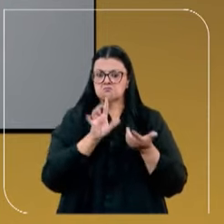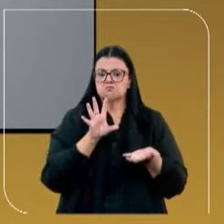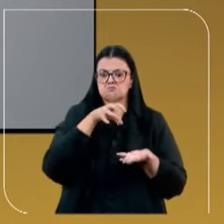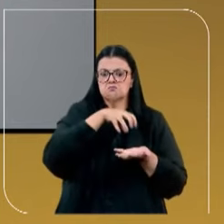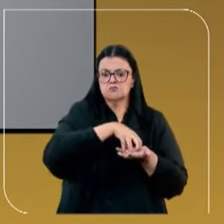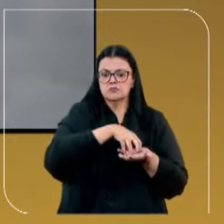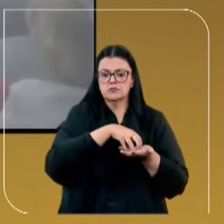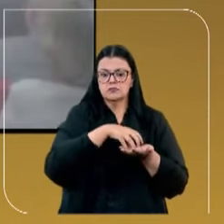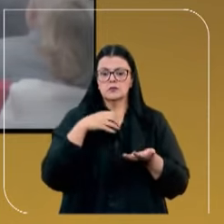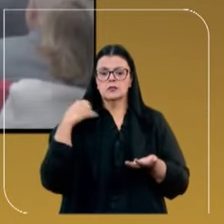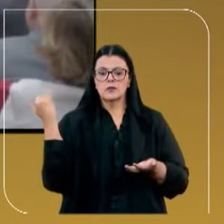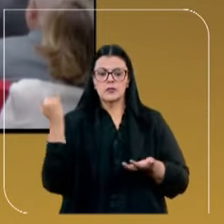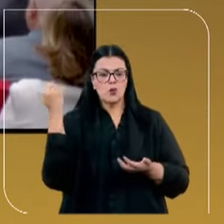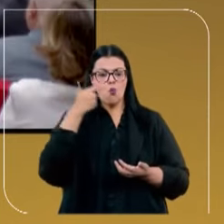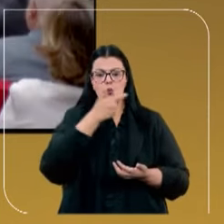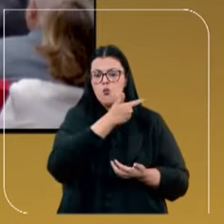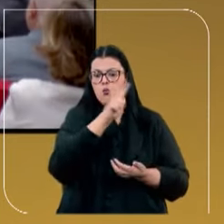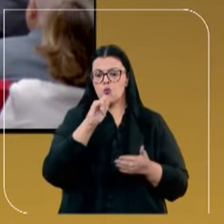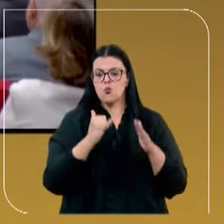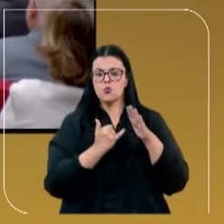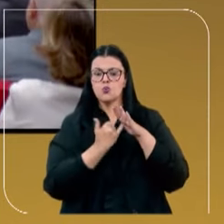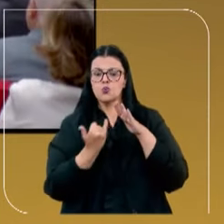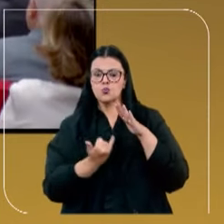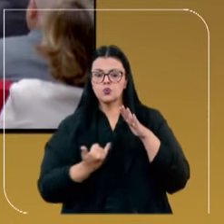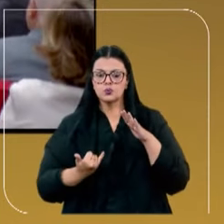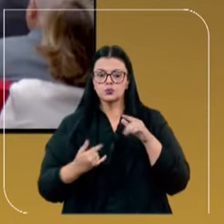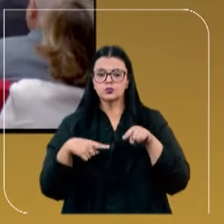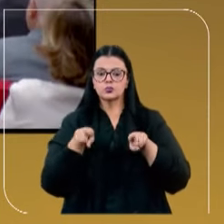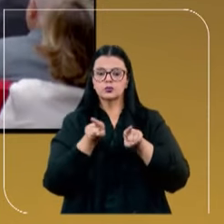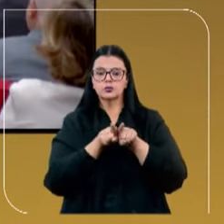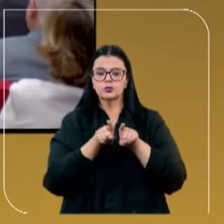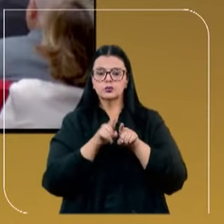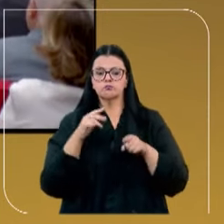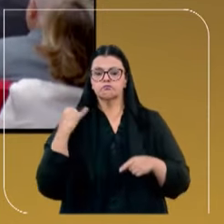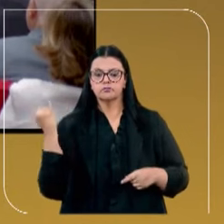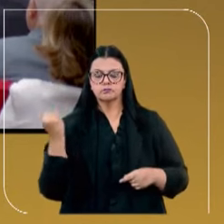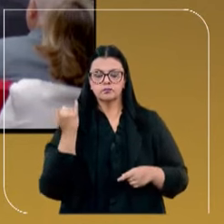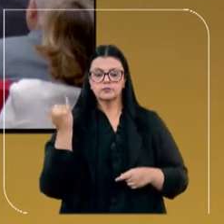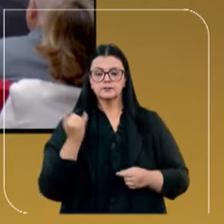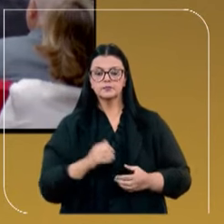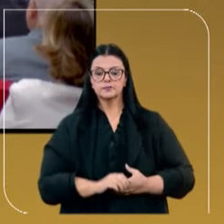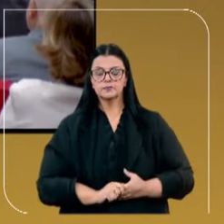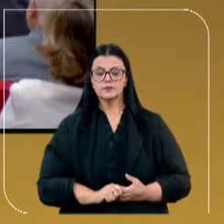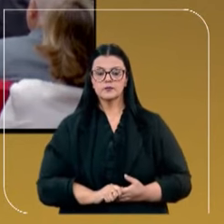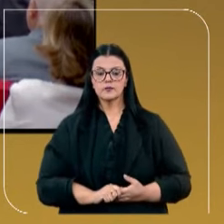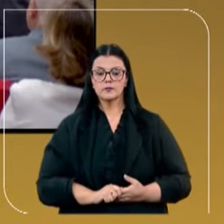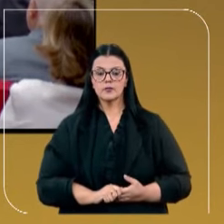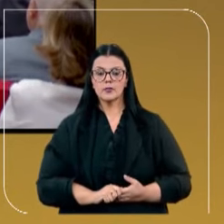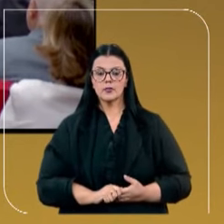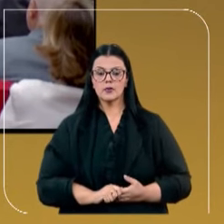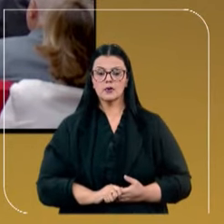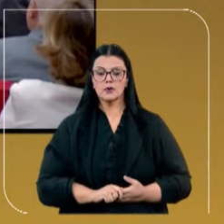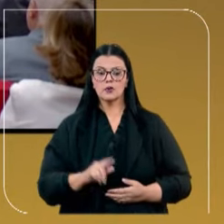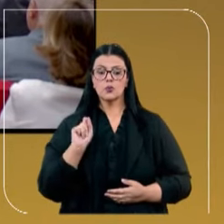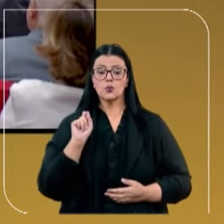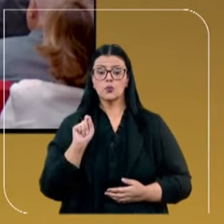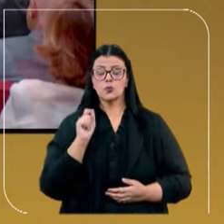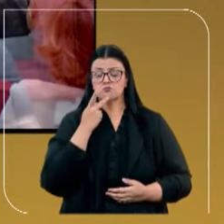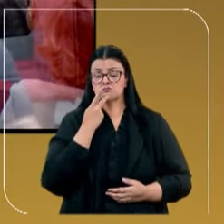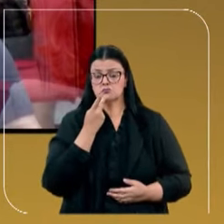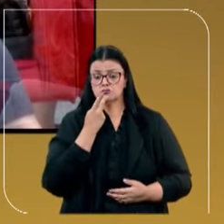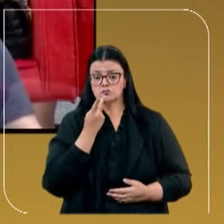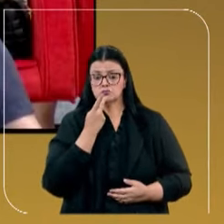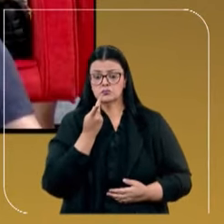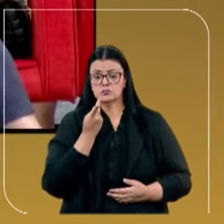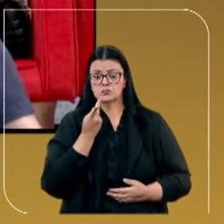outras instituições igualmente relevantes. O que eu gostaria de realçar a respeito